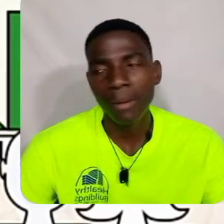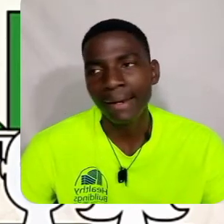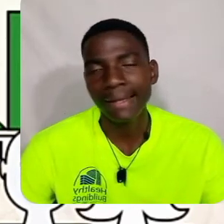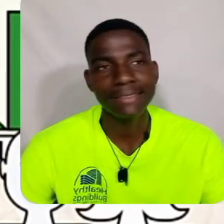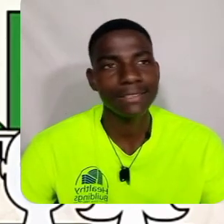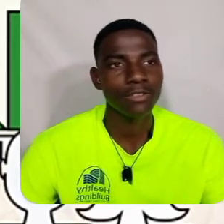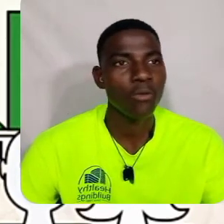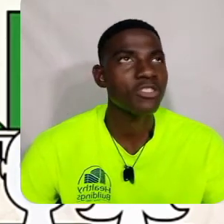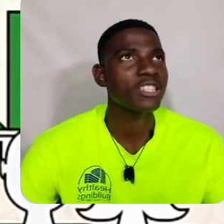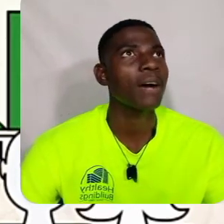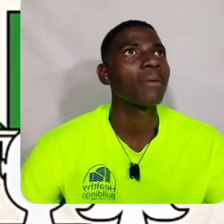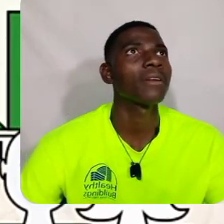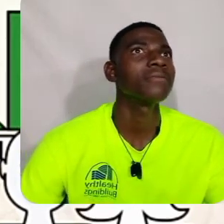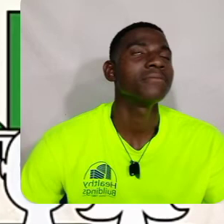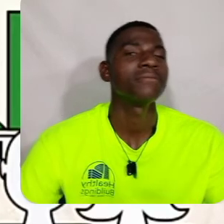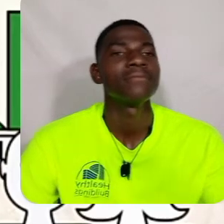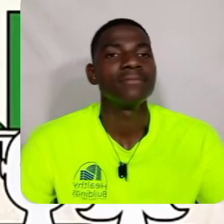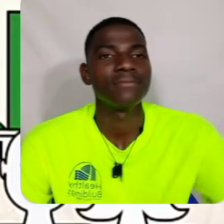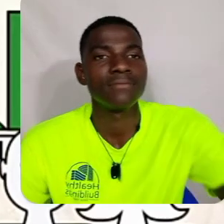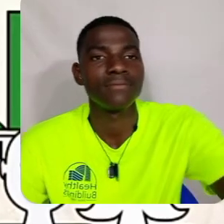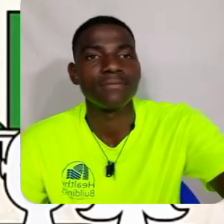na sua mandante, como se chama. Né?